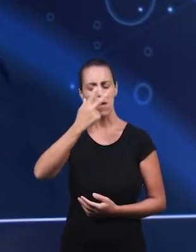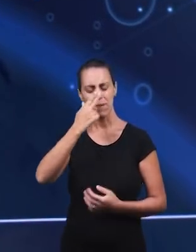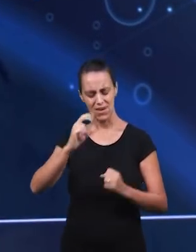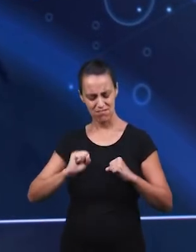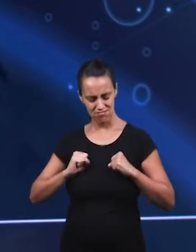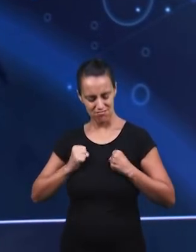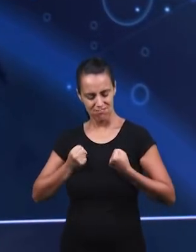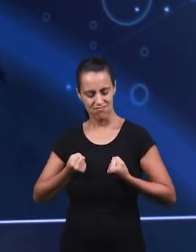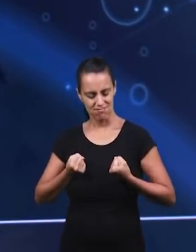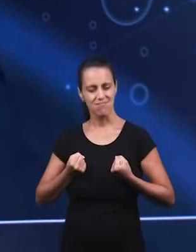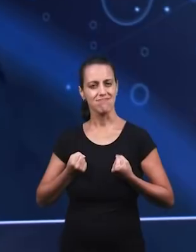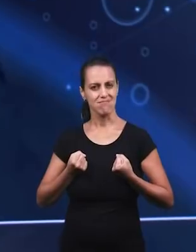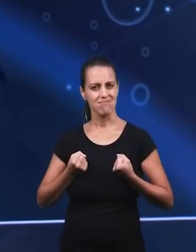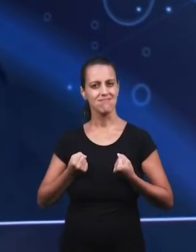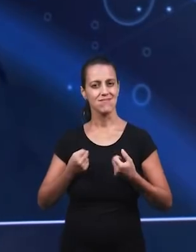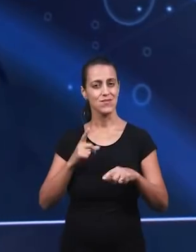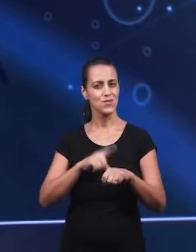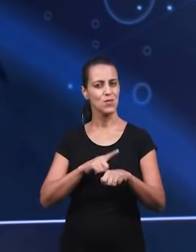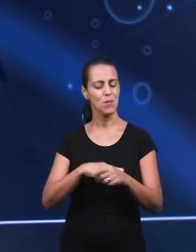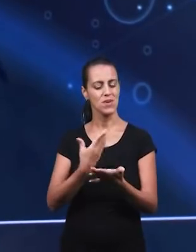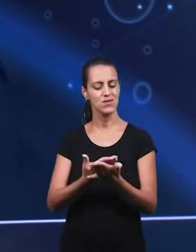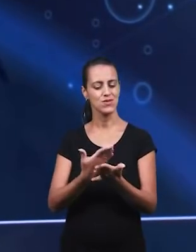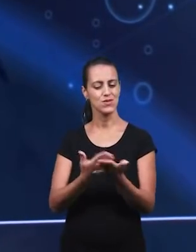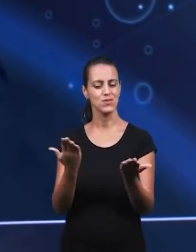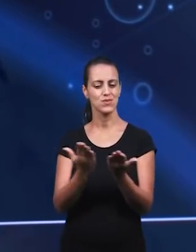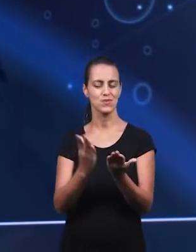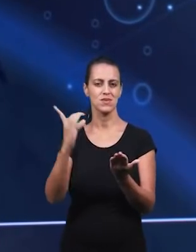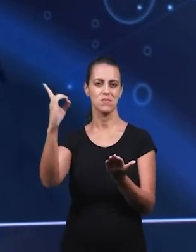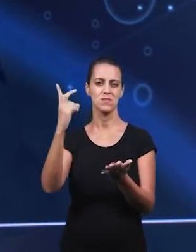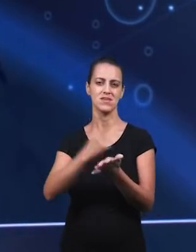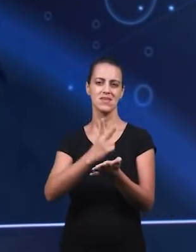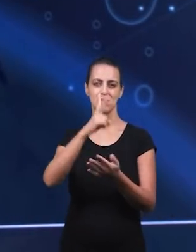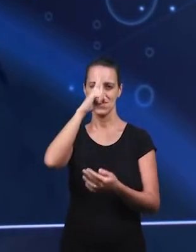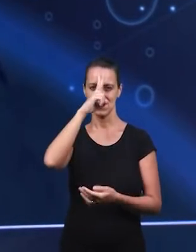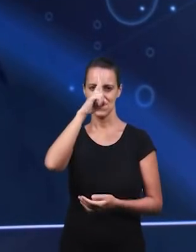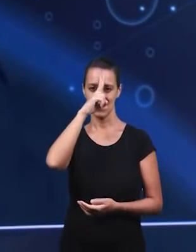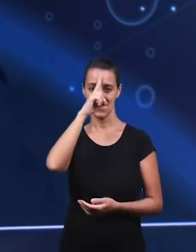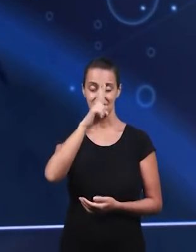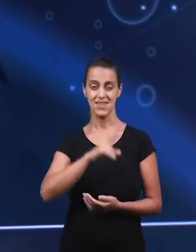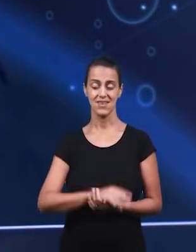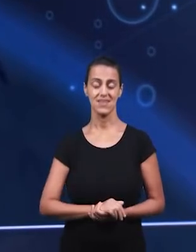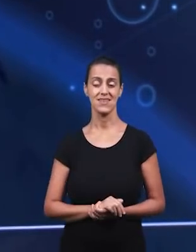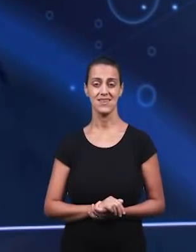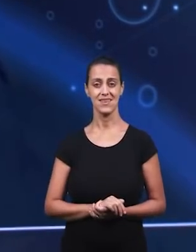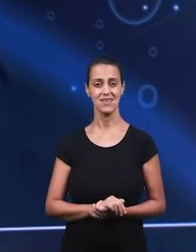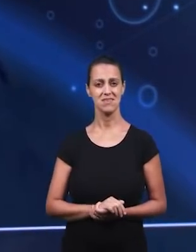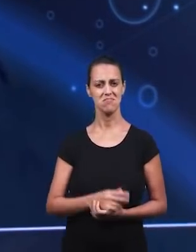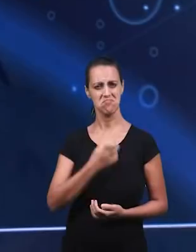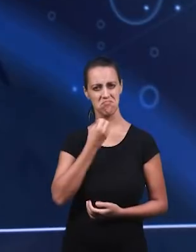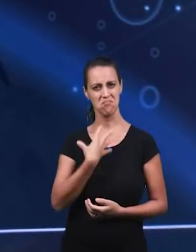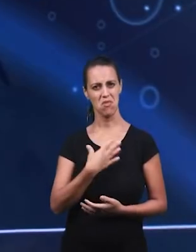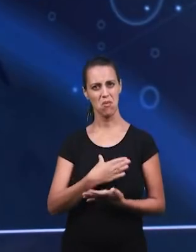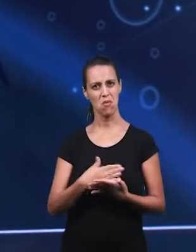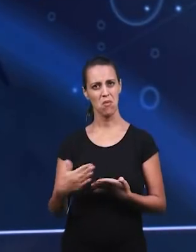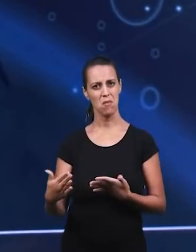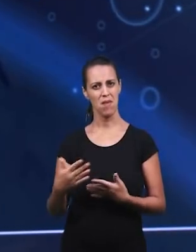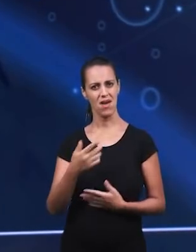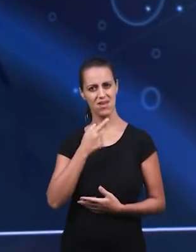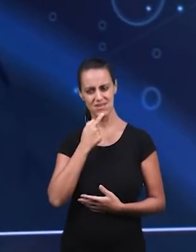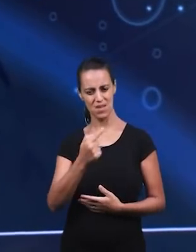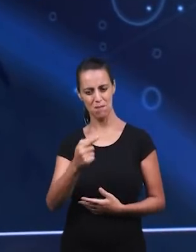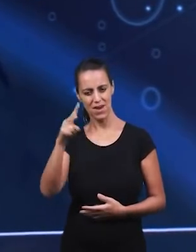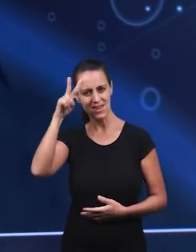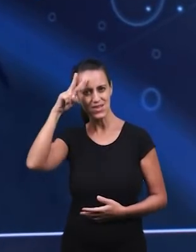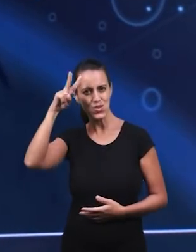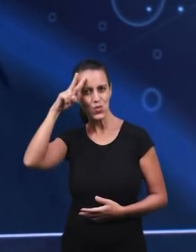a palavra, a Bíblia, às segundas-feiras. Que maravilha iniciar a semana de